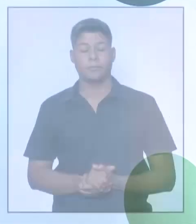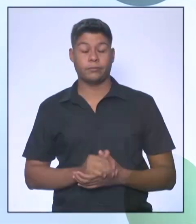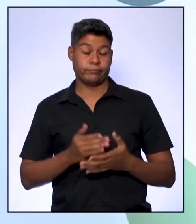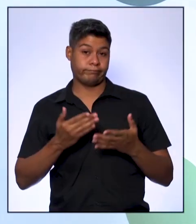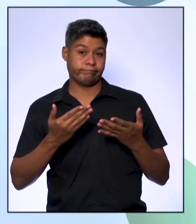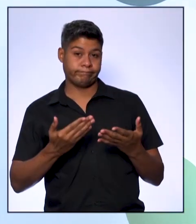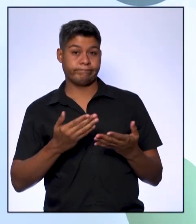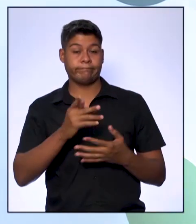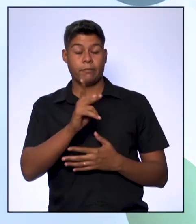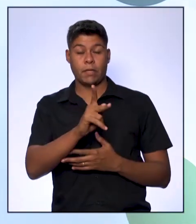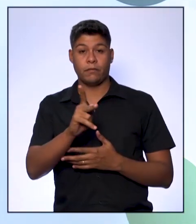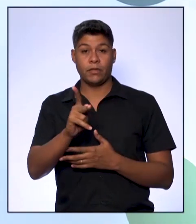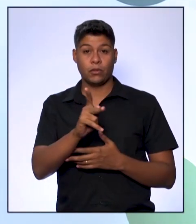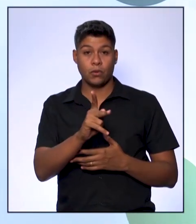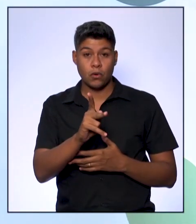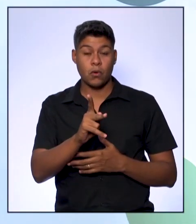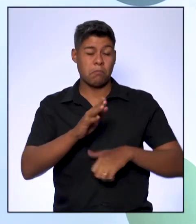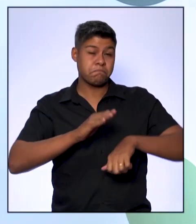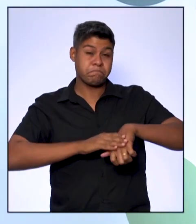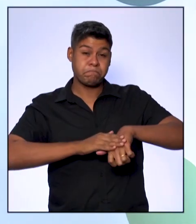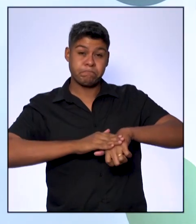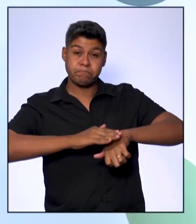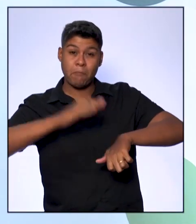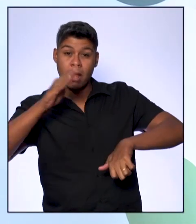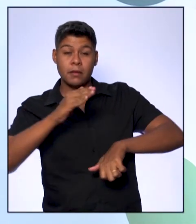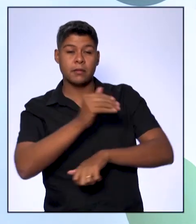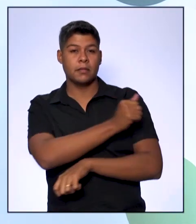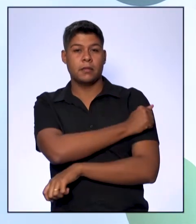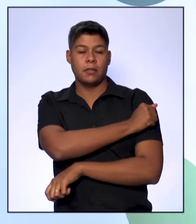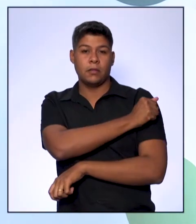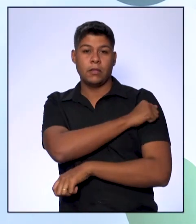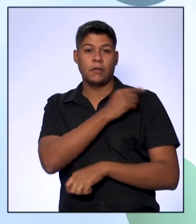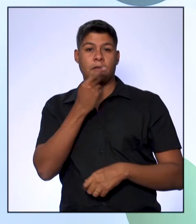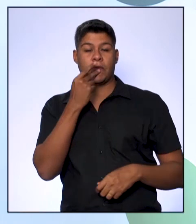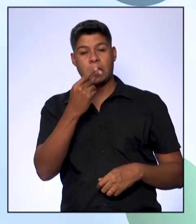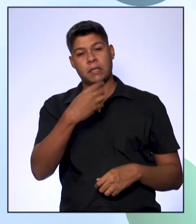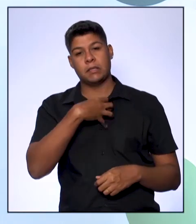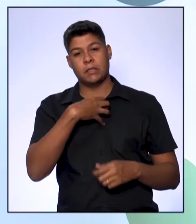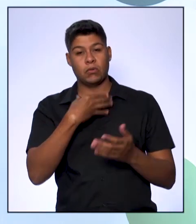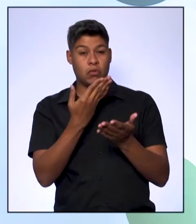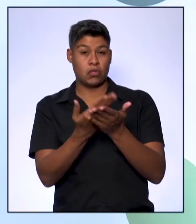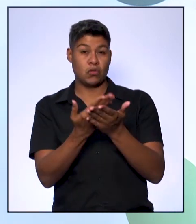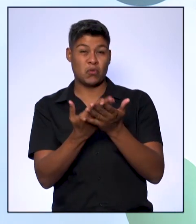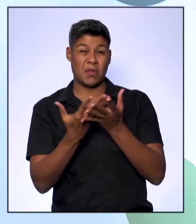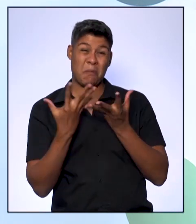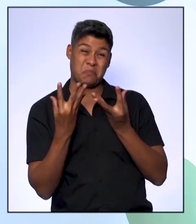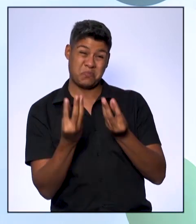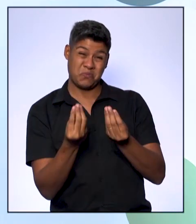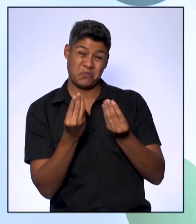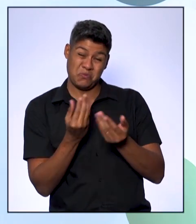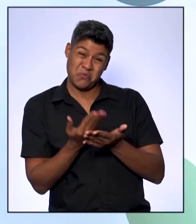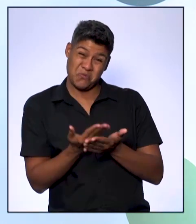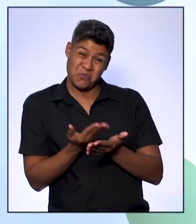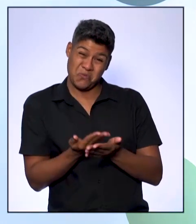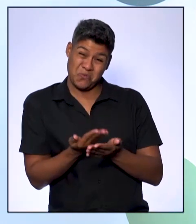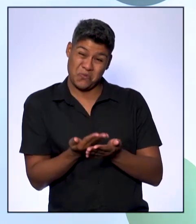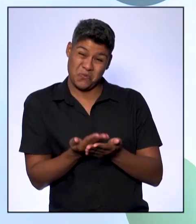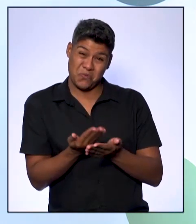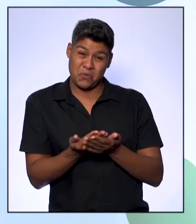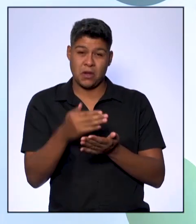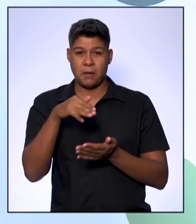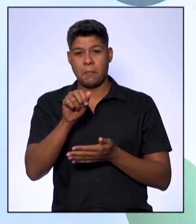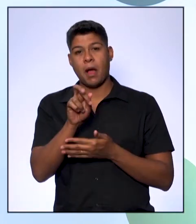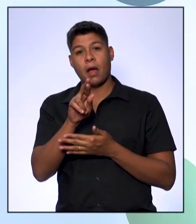e aqui professor a maioria disse que se referia a estudar muito né avaliar a